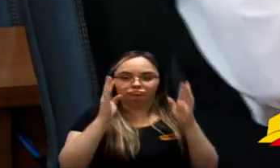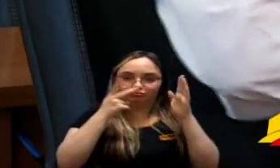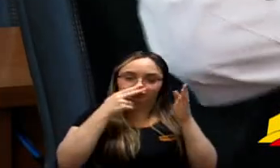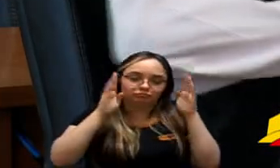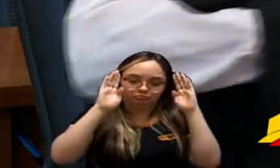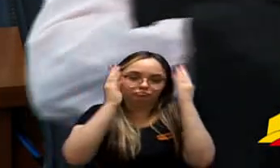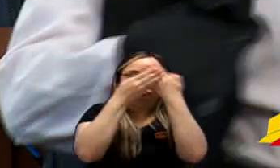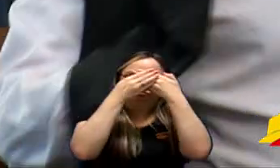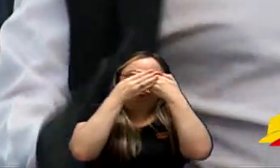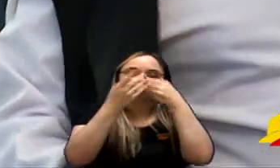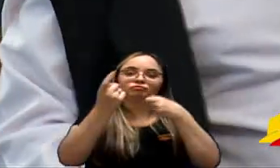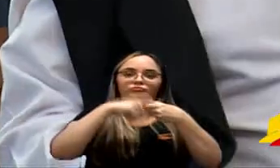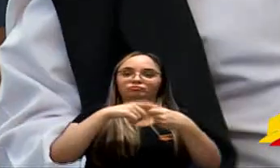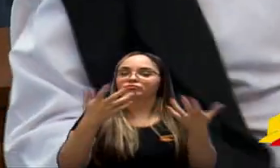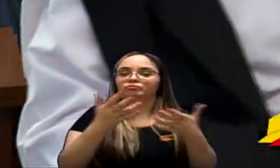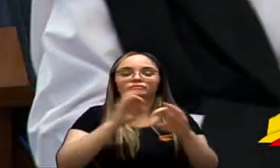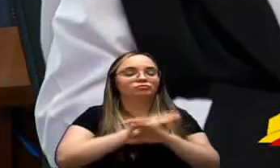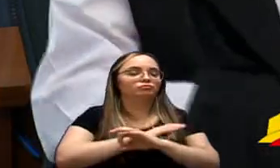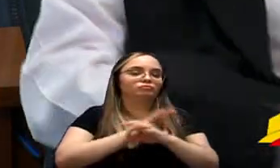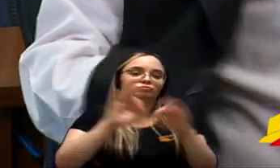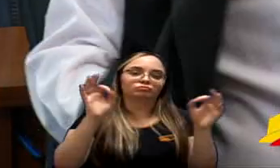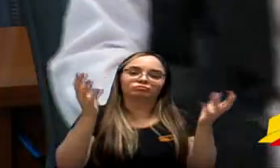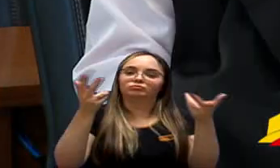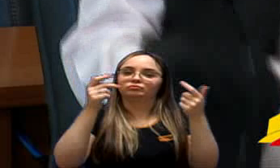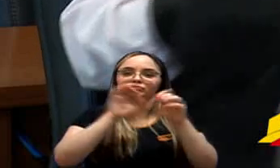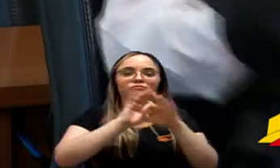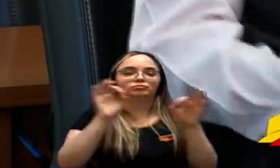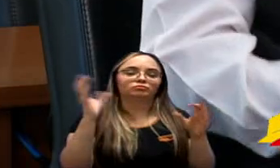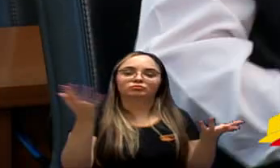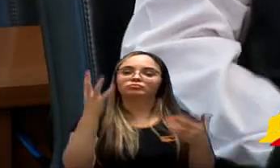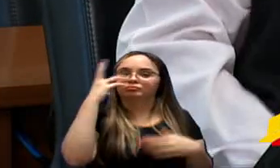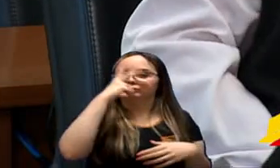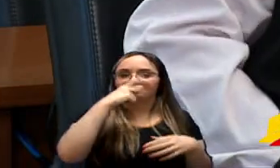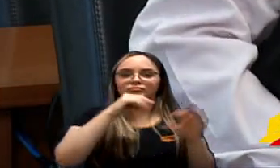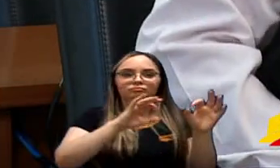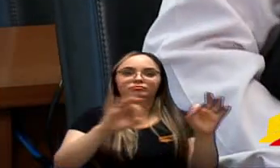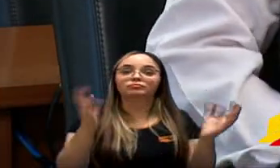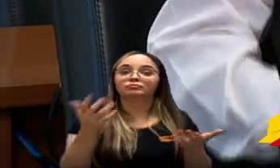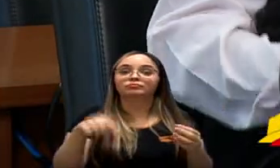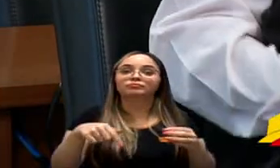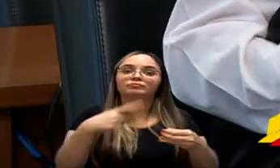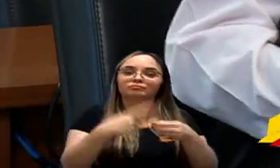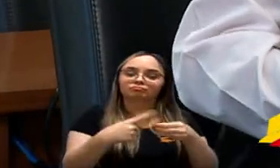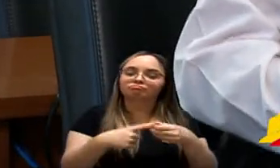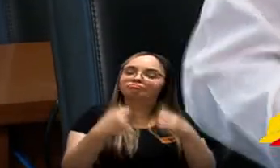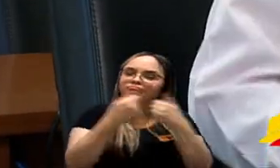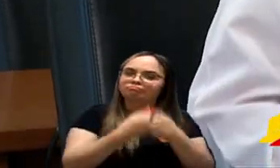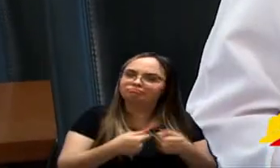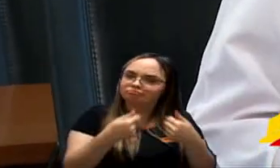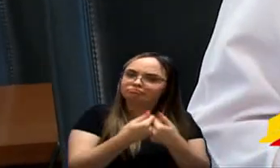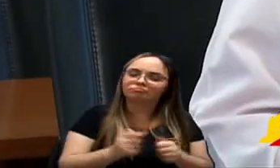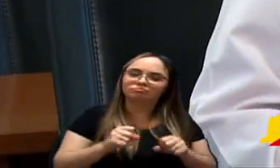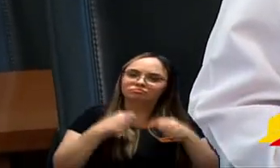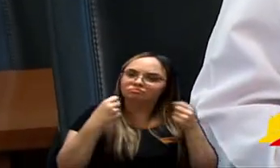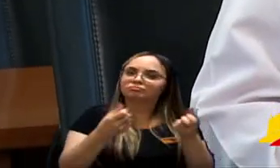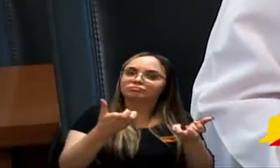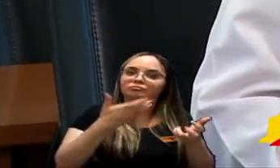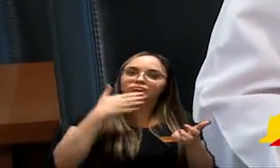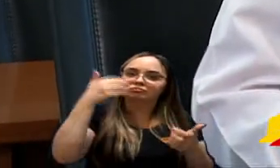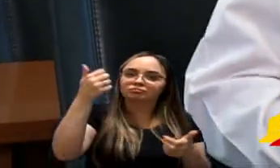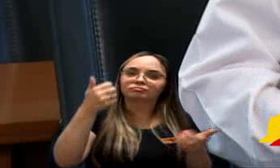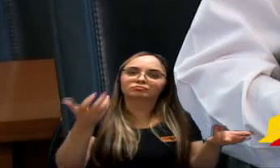está tudo cor-de-rosa, está tudo bonito. Agora, uma cidade que está lutando para melhorar